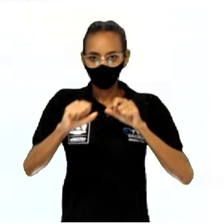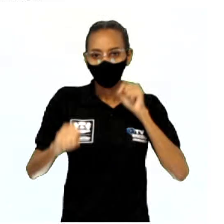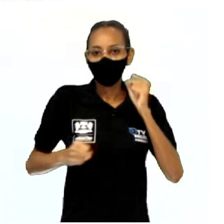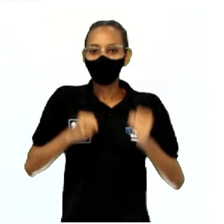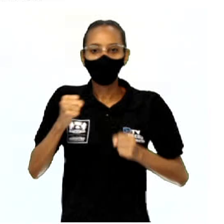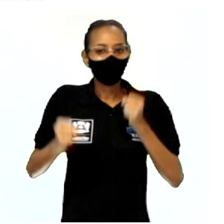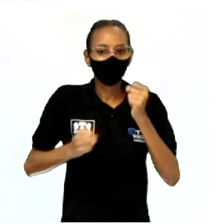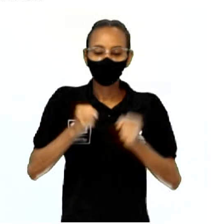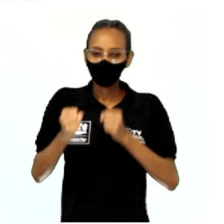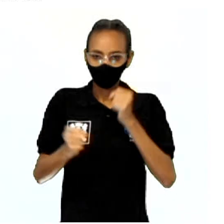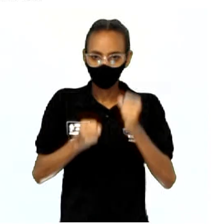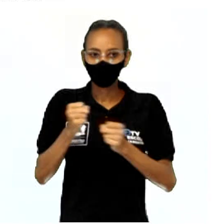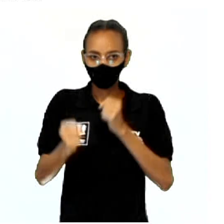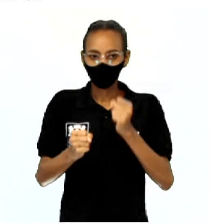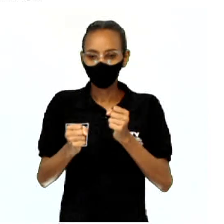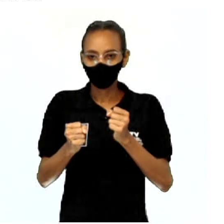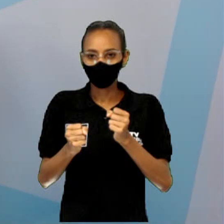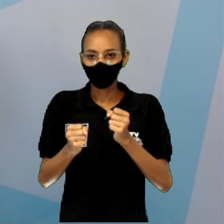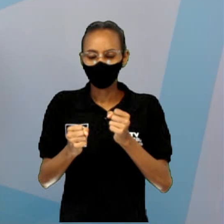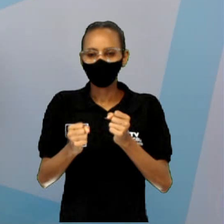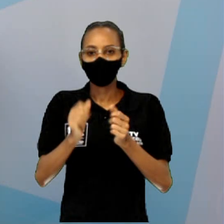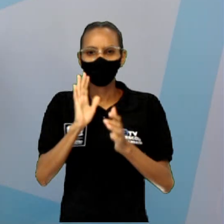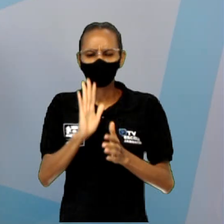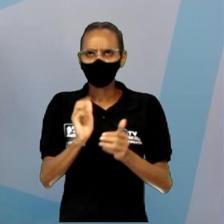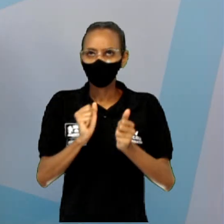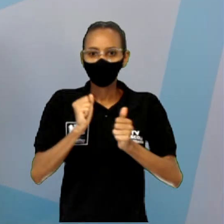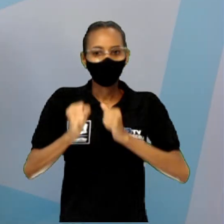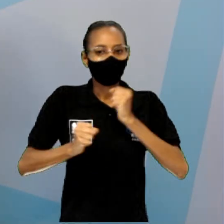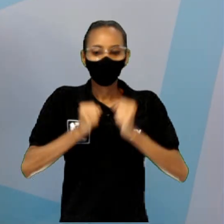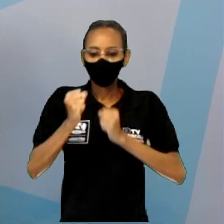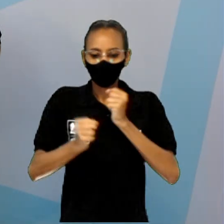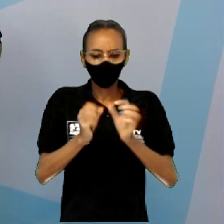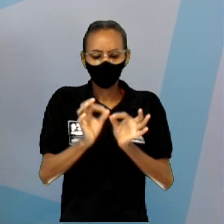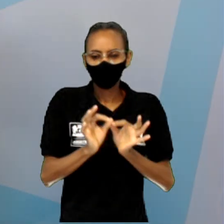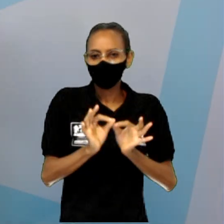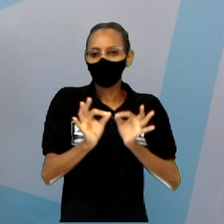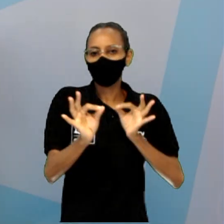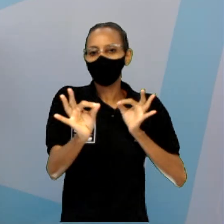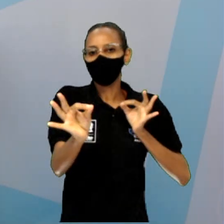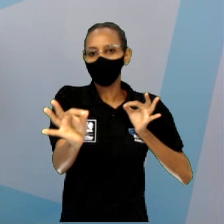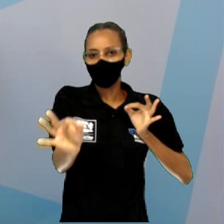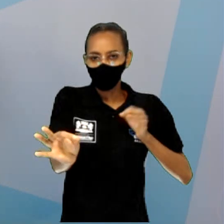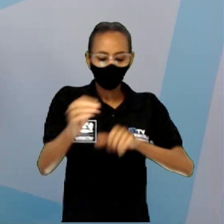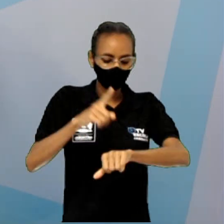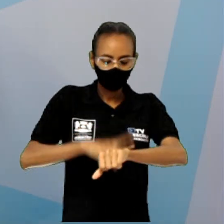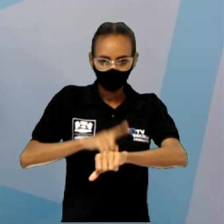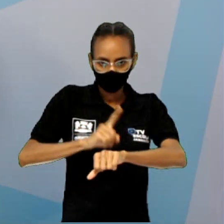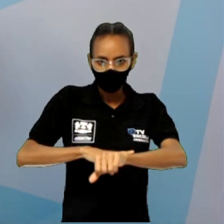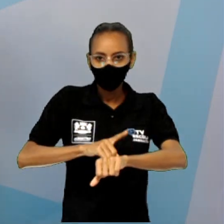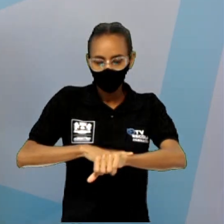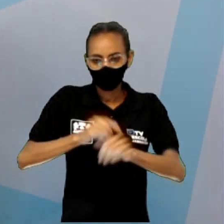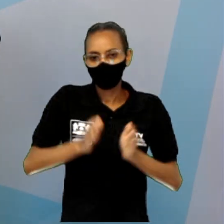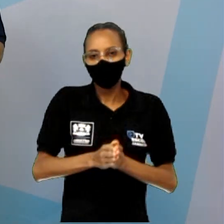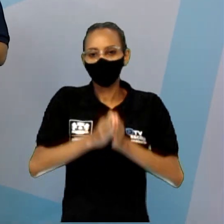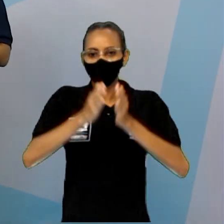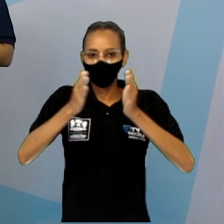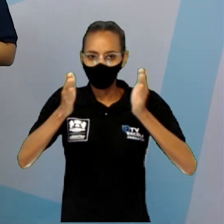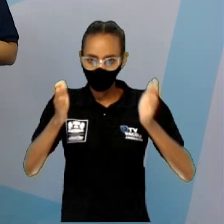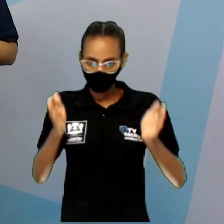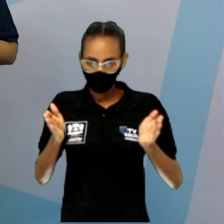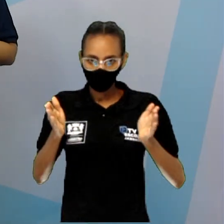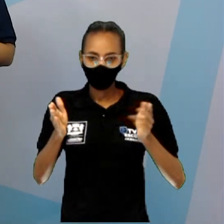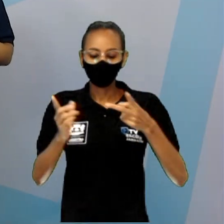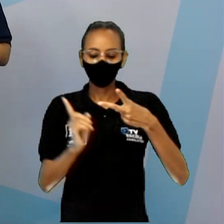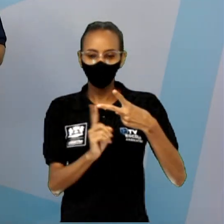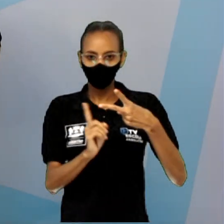mais especificamente corridas que são mais longas, certo? Que tem uma duração maior, e também o